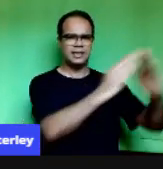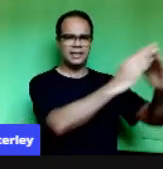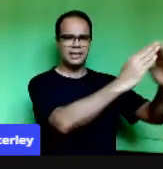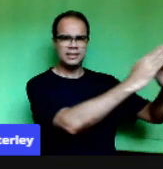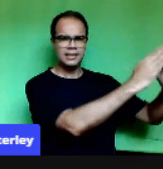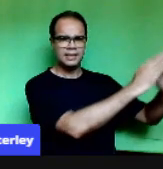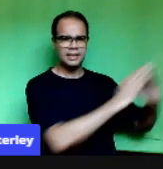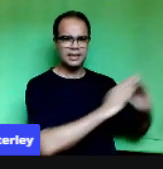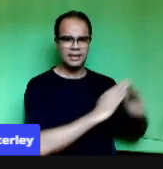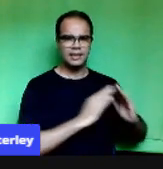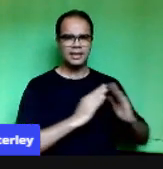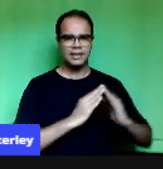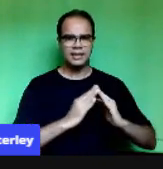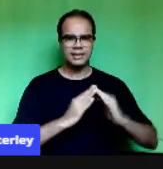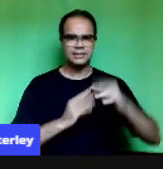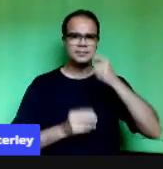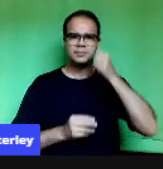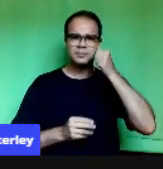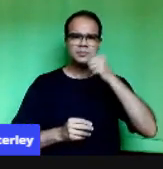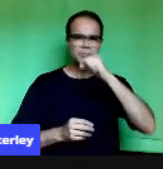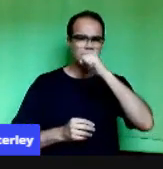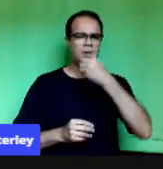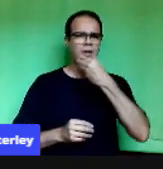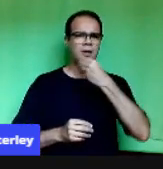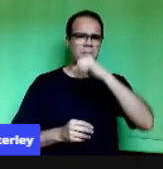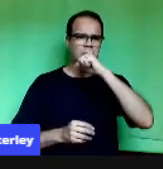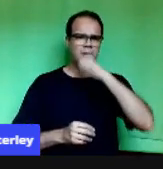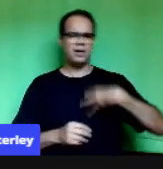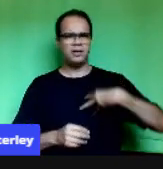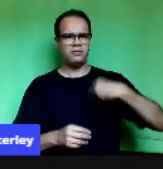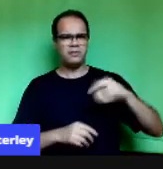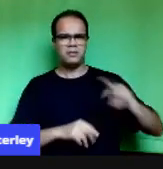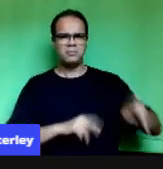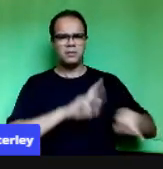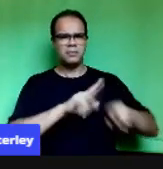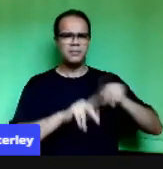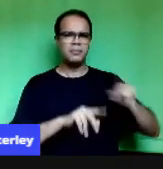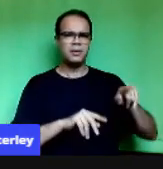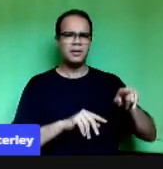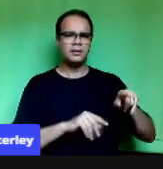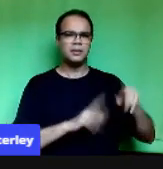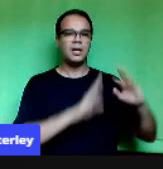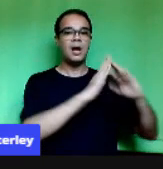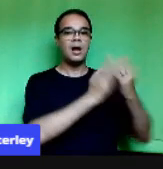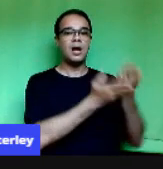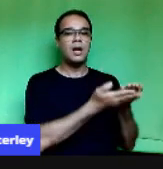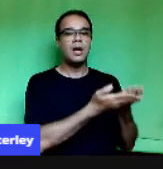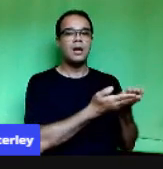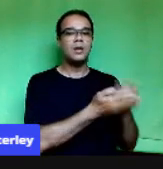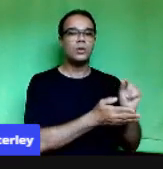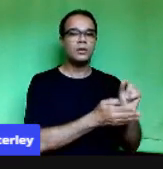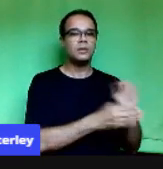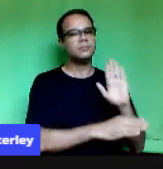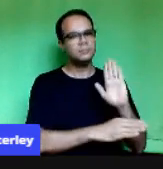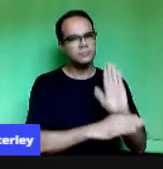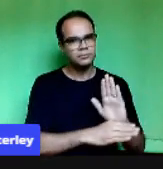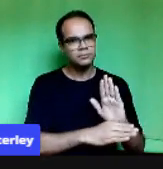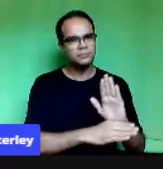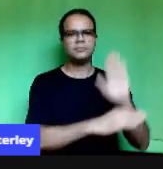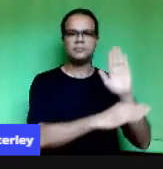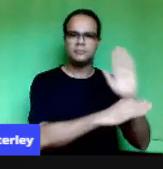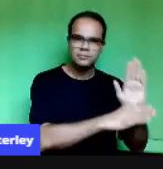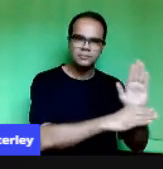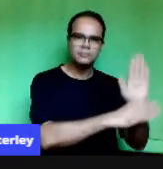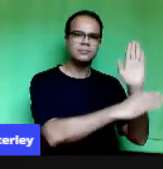quê? Porque esse diálogo, essa escuta, ela tem que ser parte intrínseca entre direção, equipe